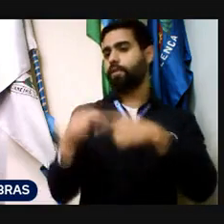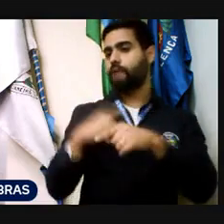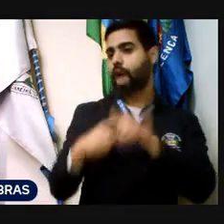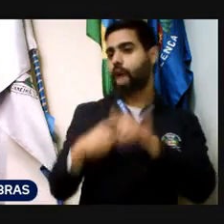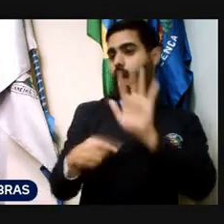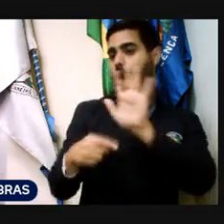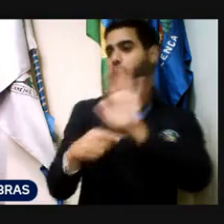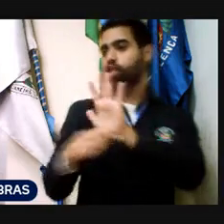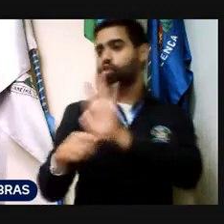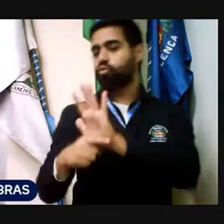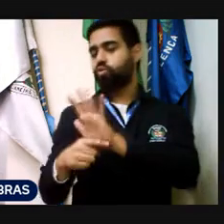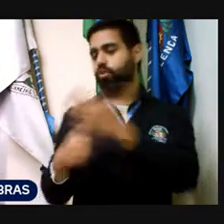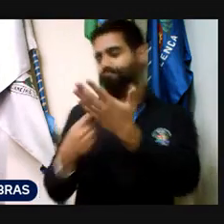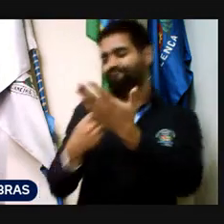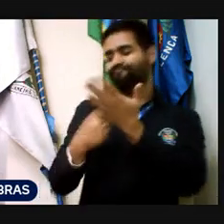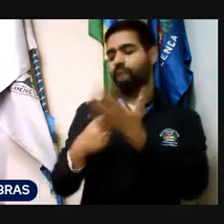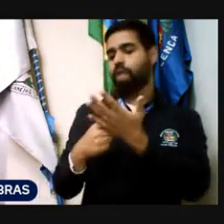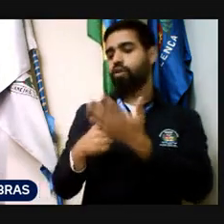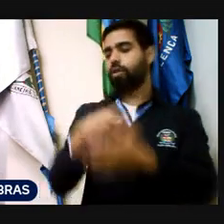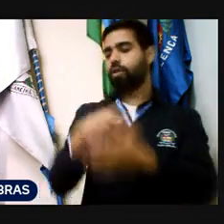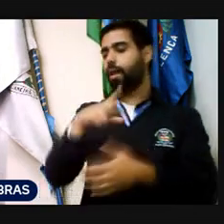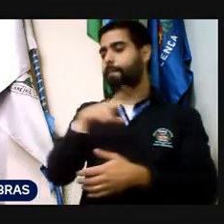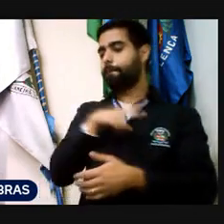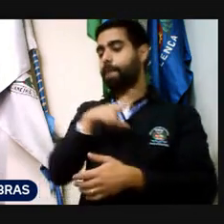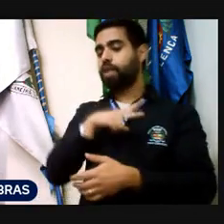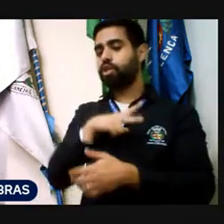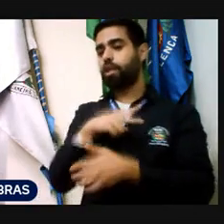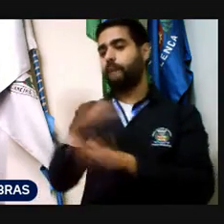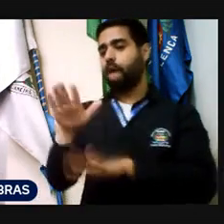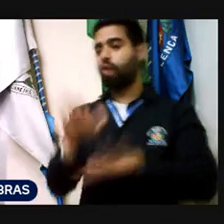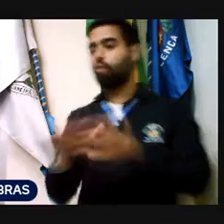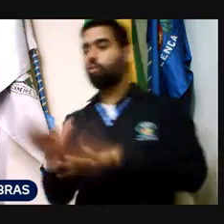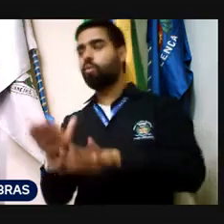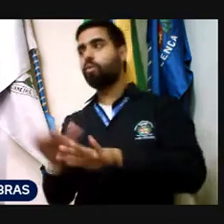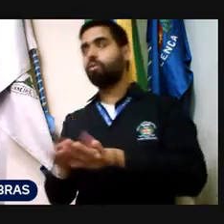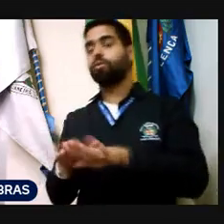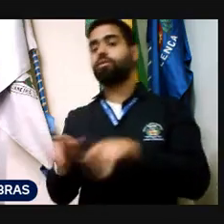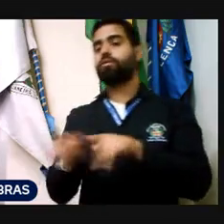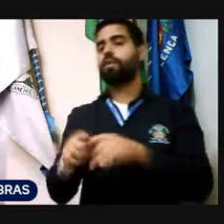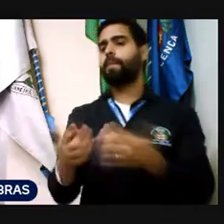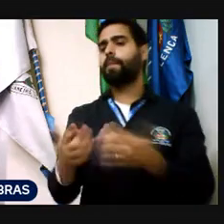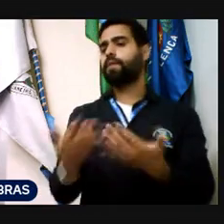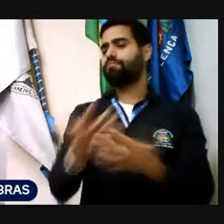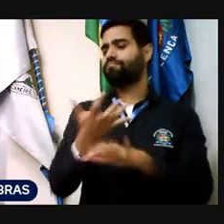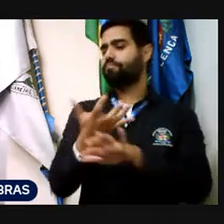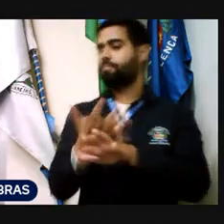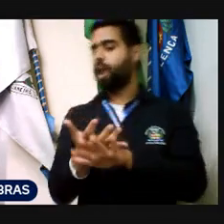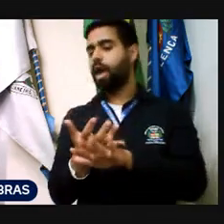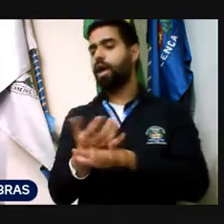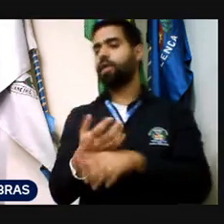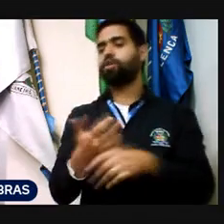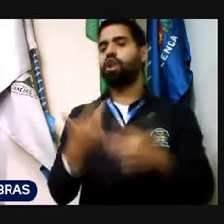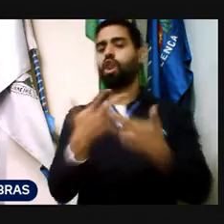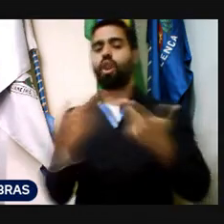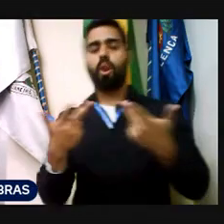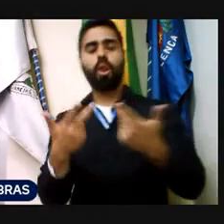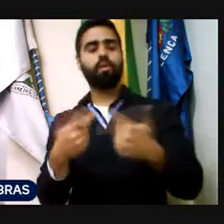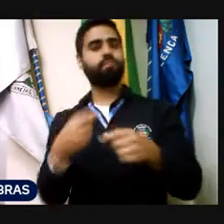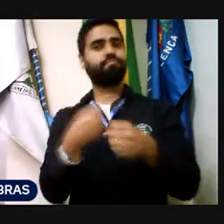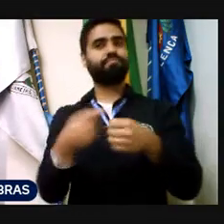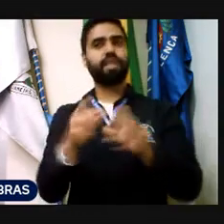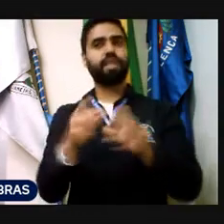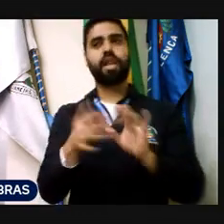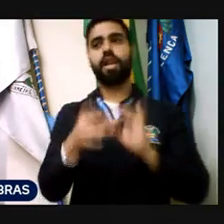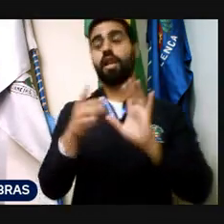iniciativa privada na conservação de praças, parques, jardins, áreas de ginástica, esporte e lazer e logradouros públicos da cidade de